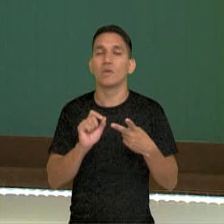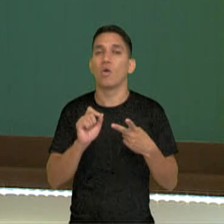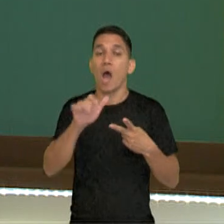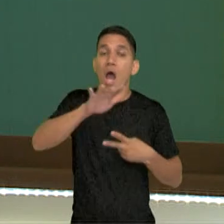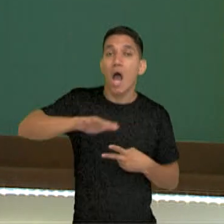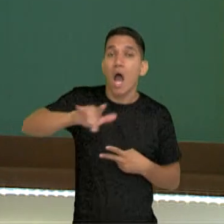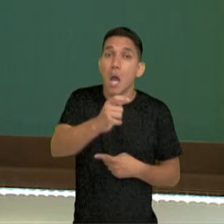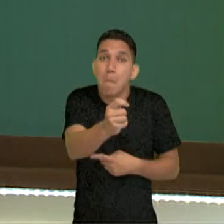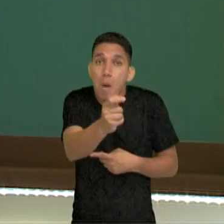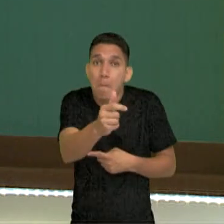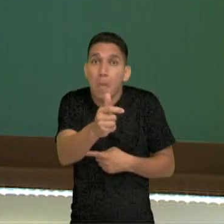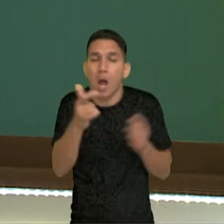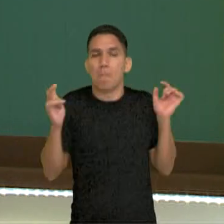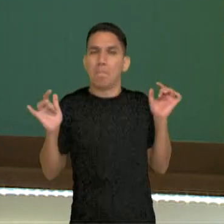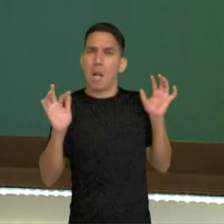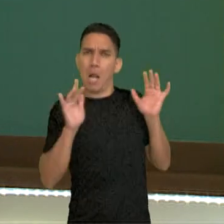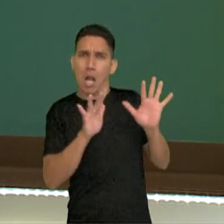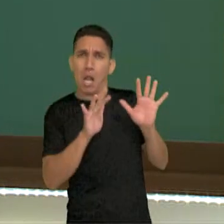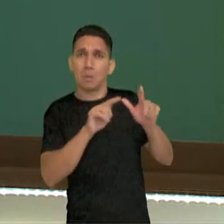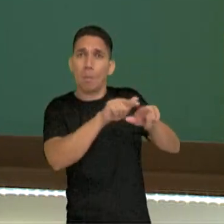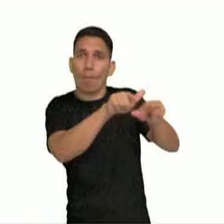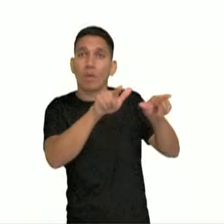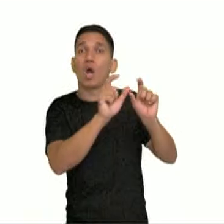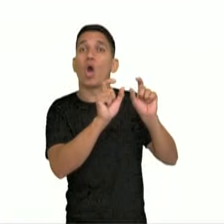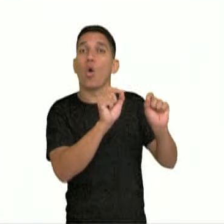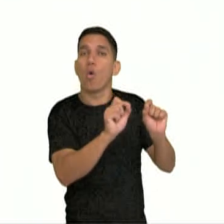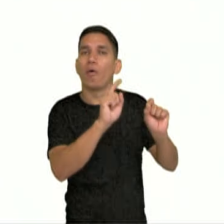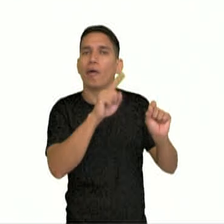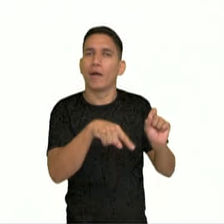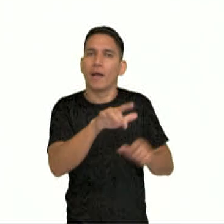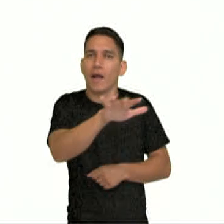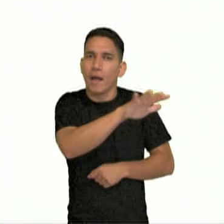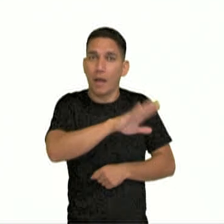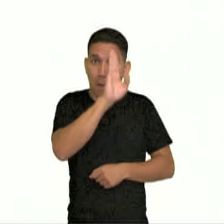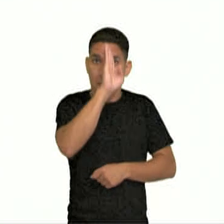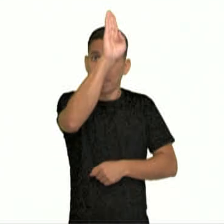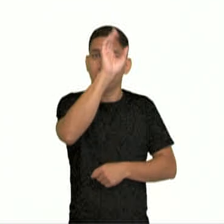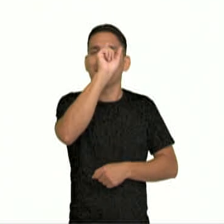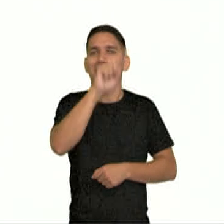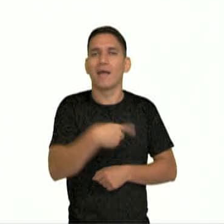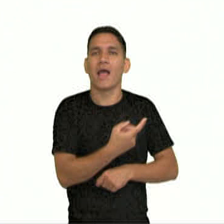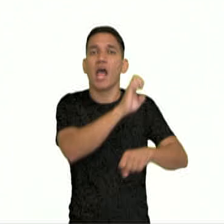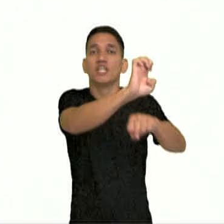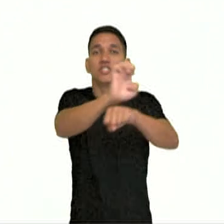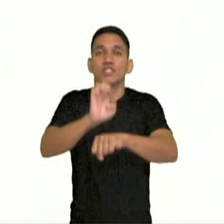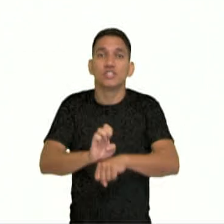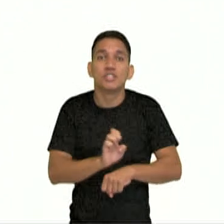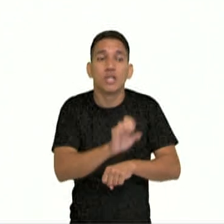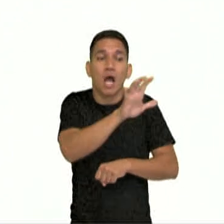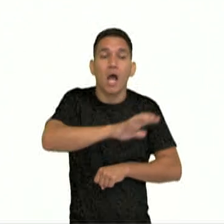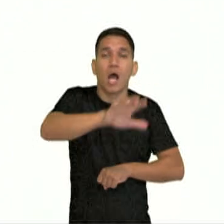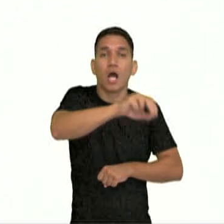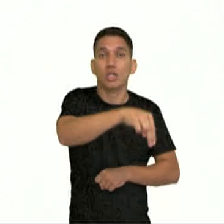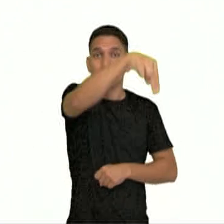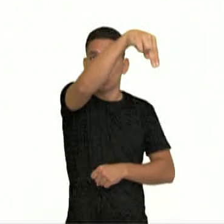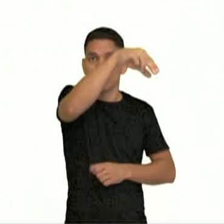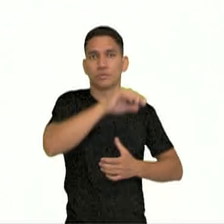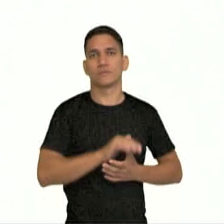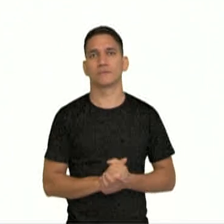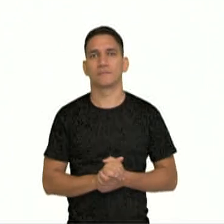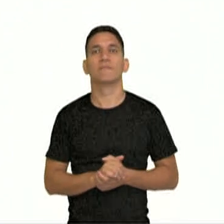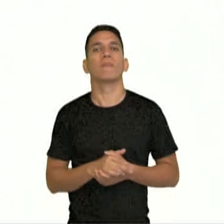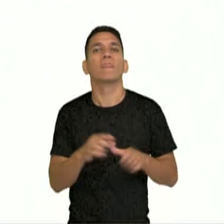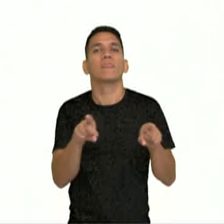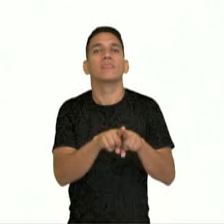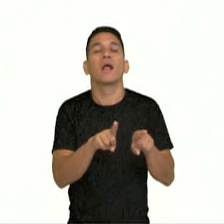mais baixas densidades populacionais ficam ali principalmente nos estados da região norte. E